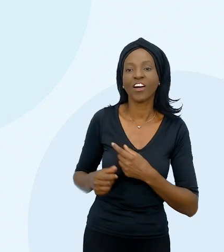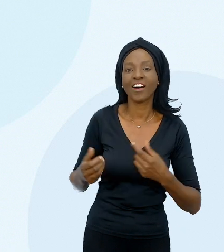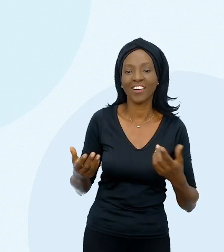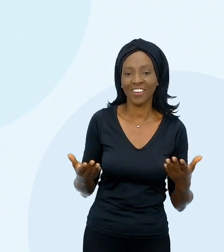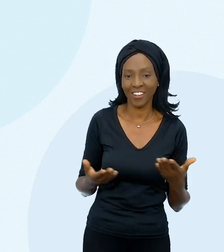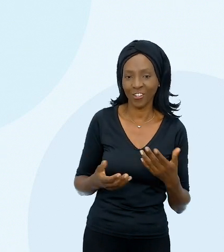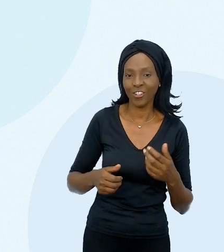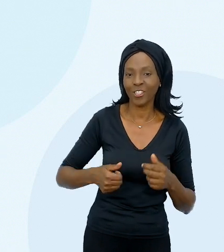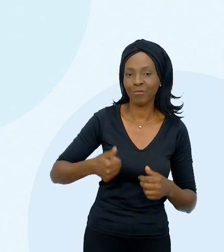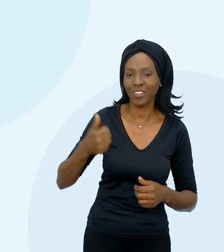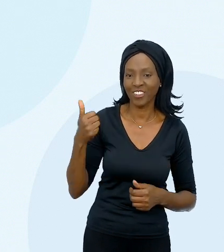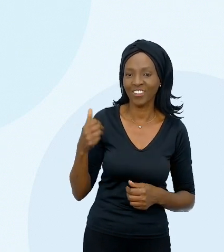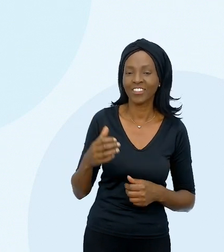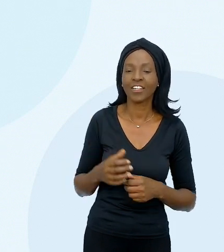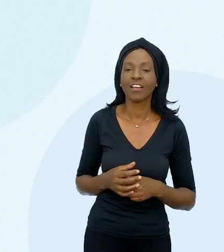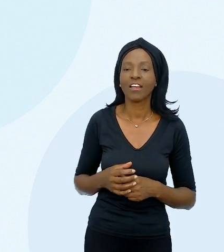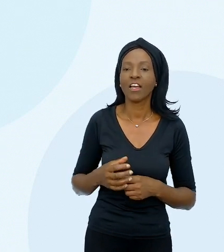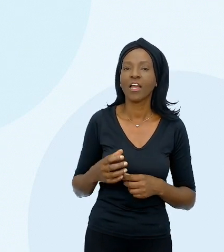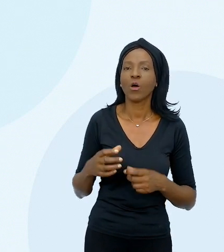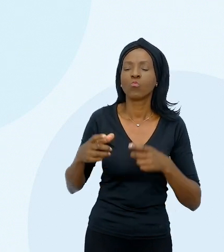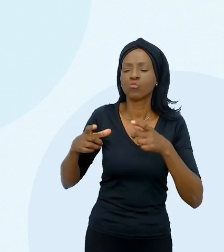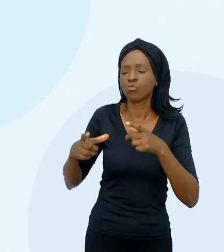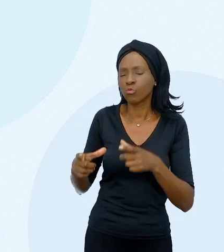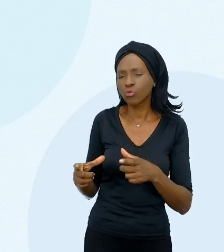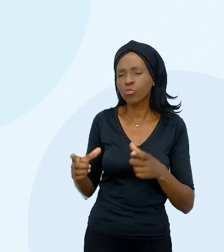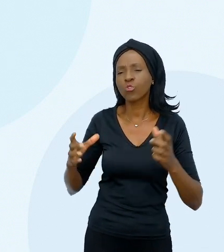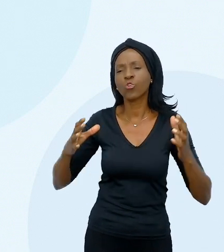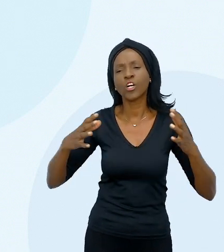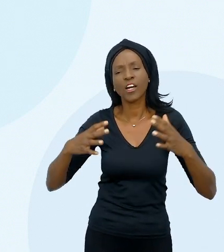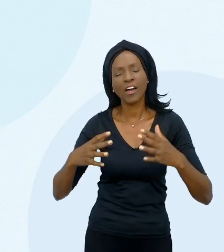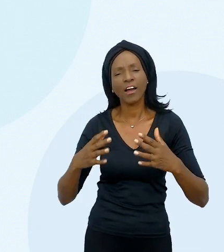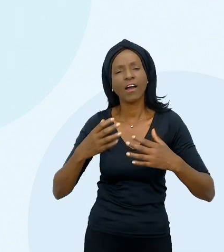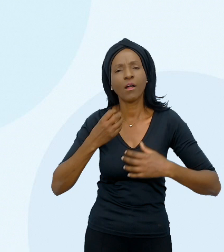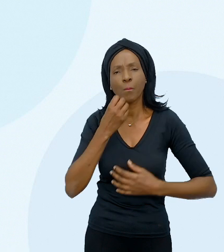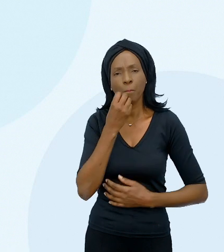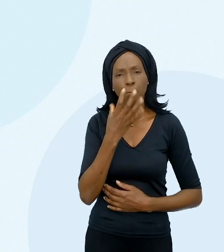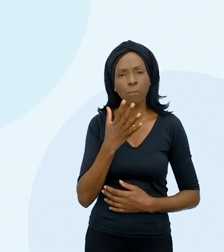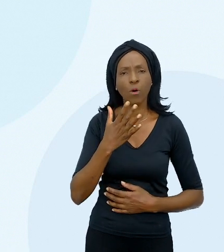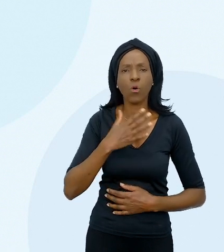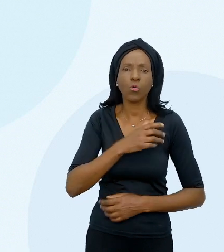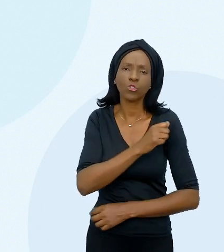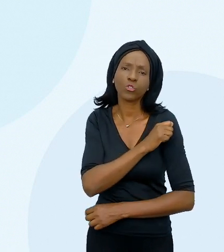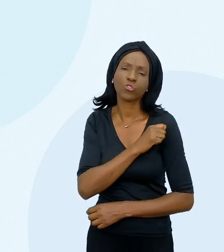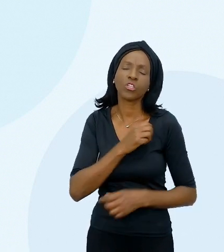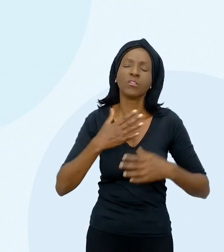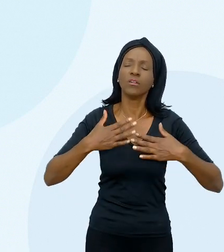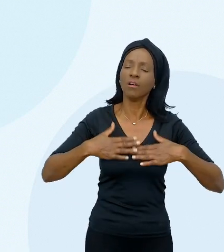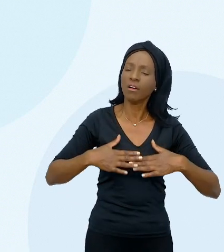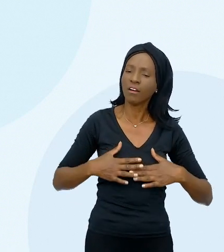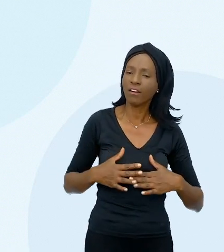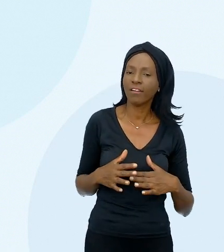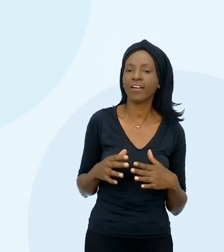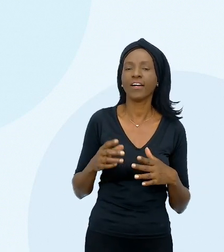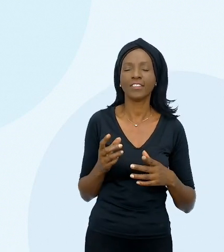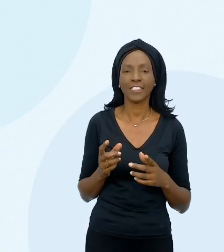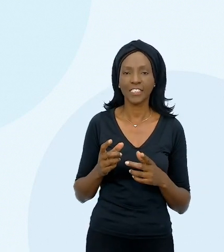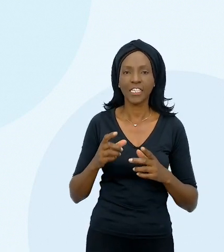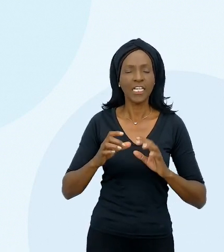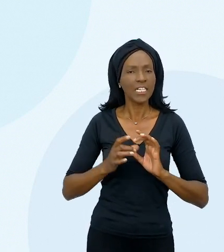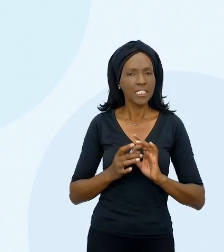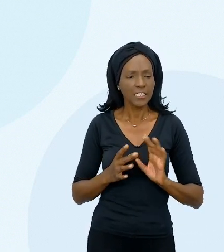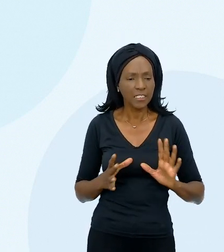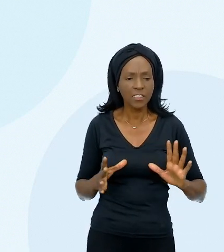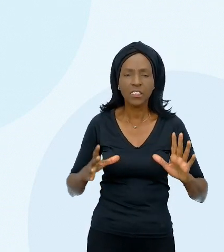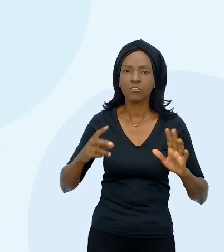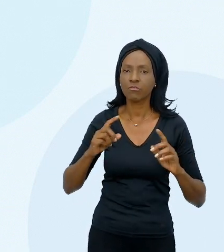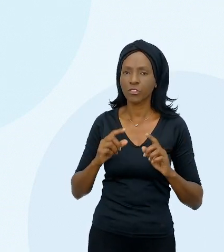melhorou. Ambiente acolhedor, descontraído, onde os estudantes passam por todas as mesas e que